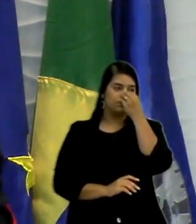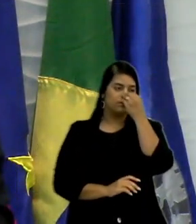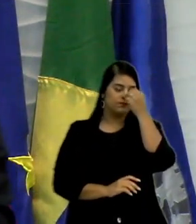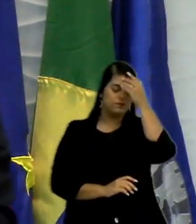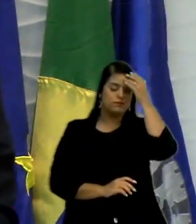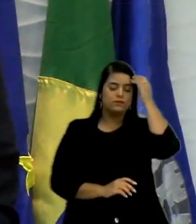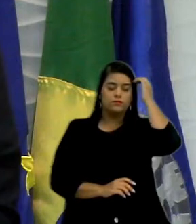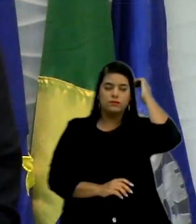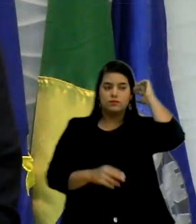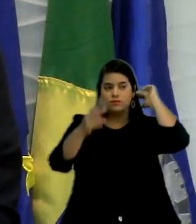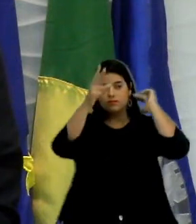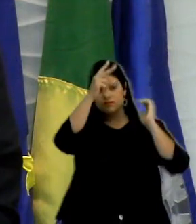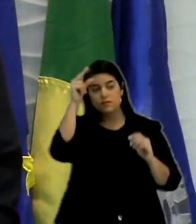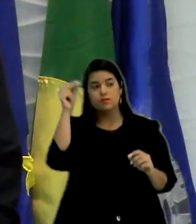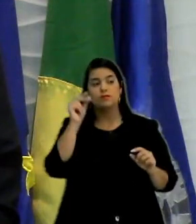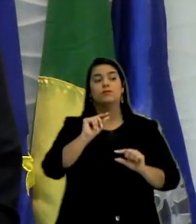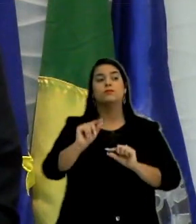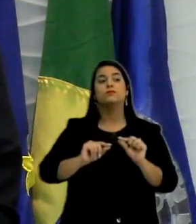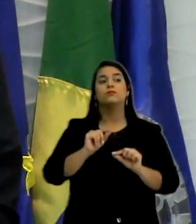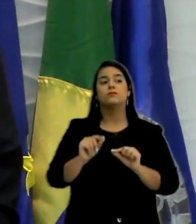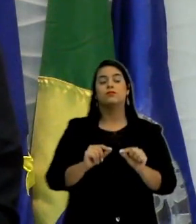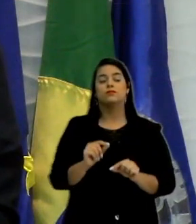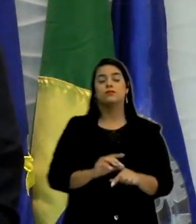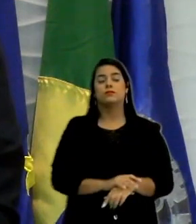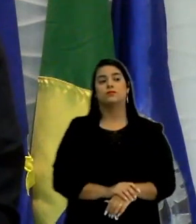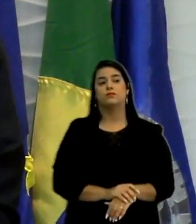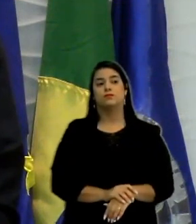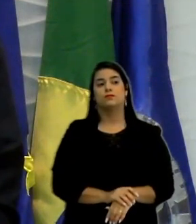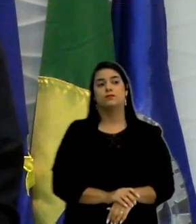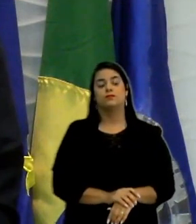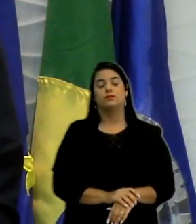ao prefeito que